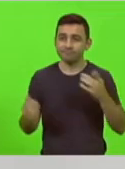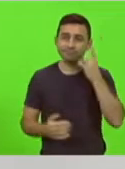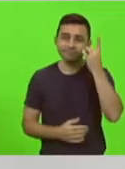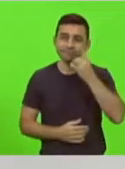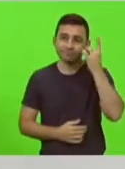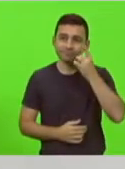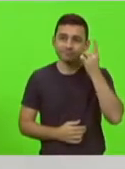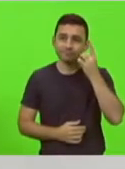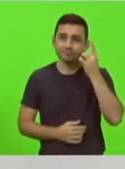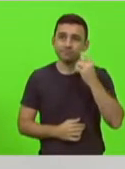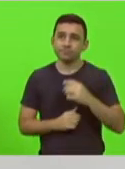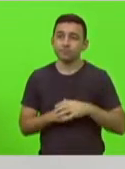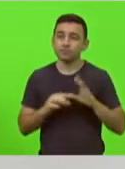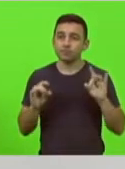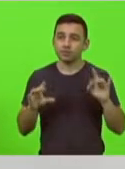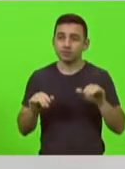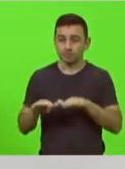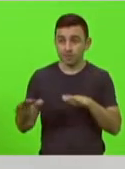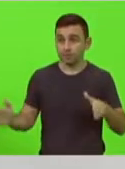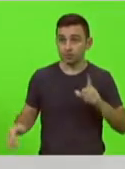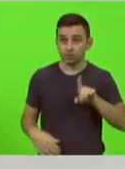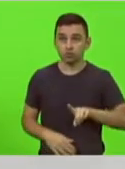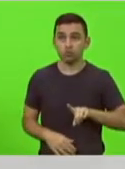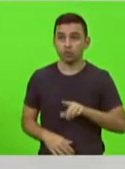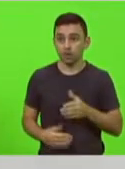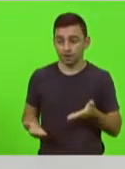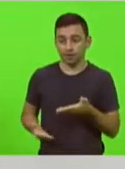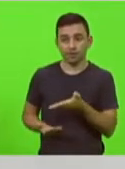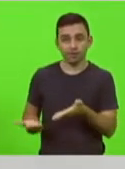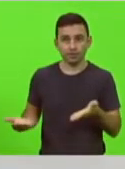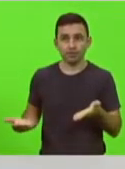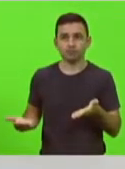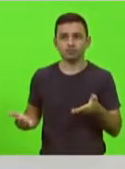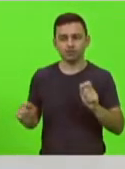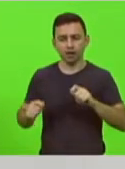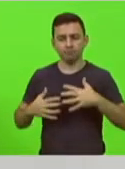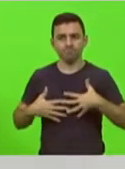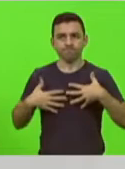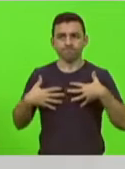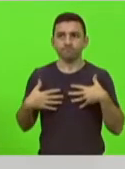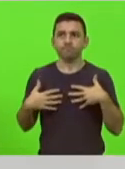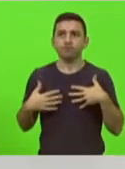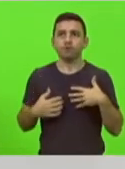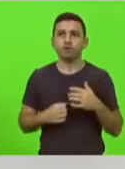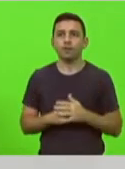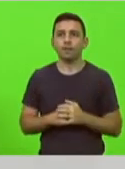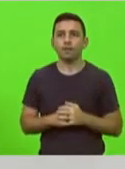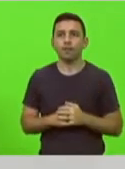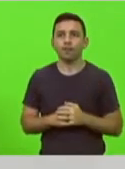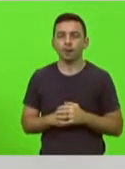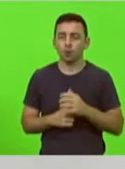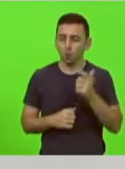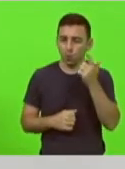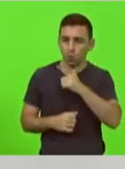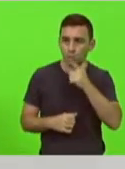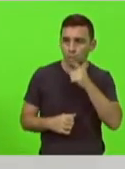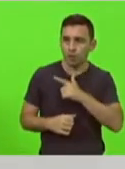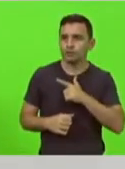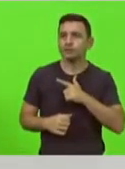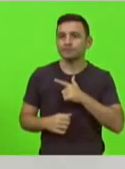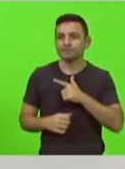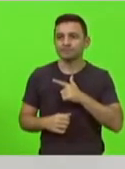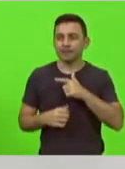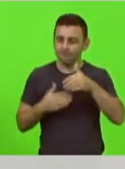em especial à mesa diretora, né, que sejam inspirados, muito bem inspirados para levar